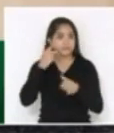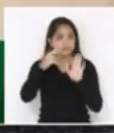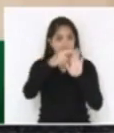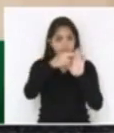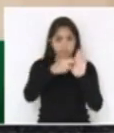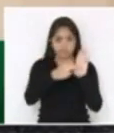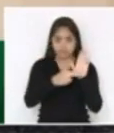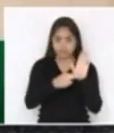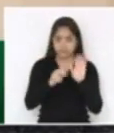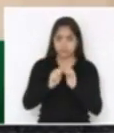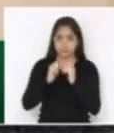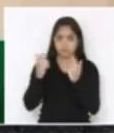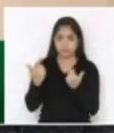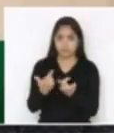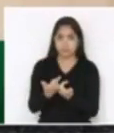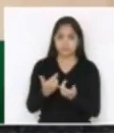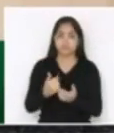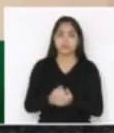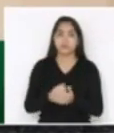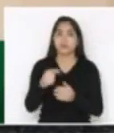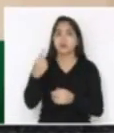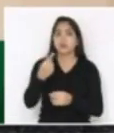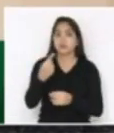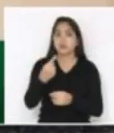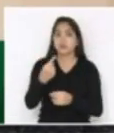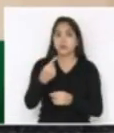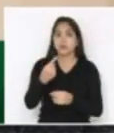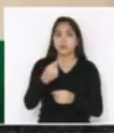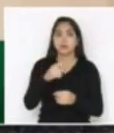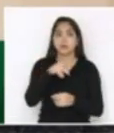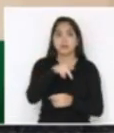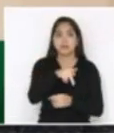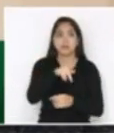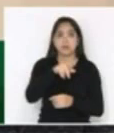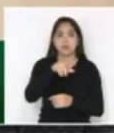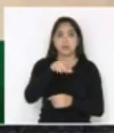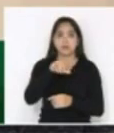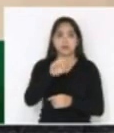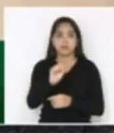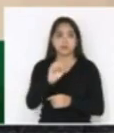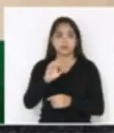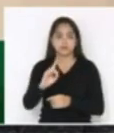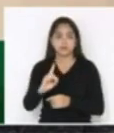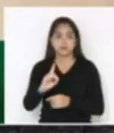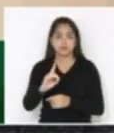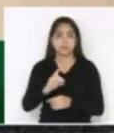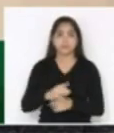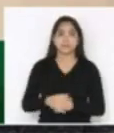regimento dessa casa, e o primeiro horário pertence ao PSD.